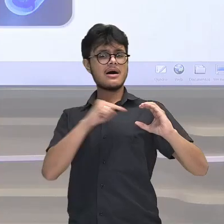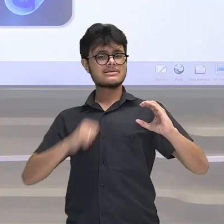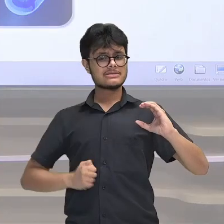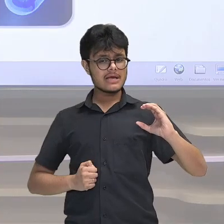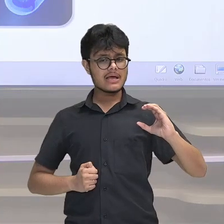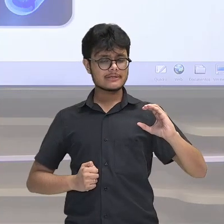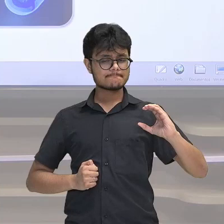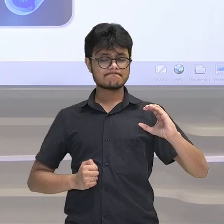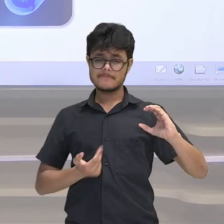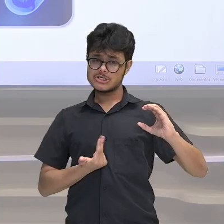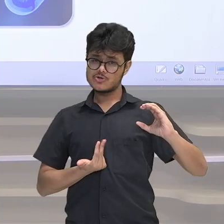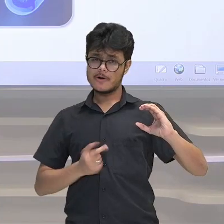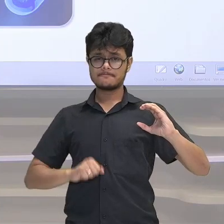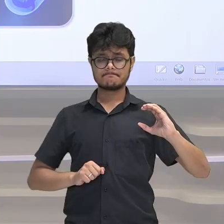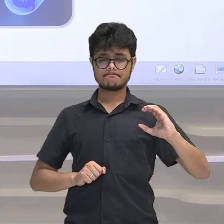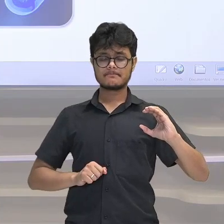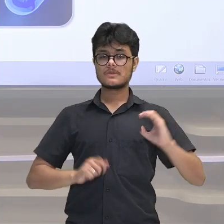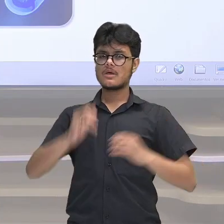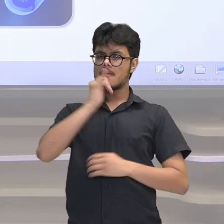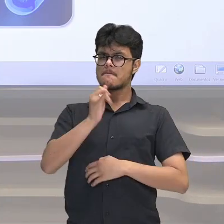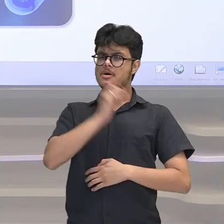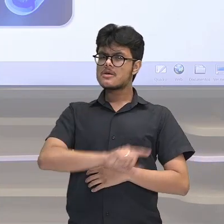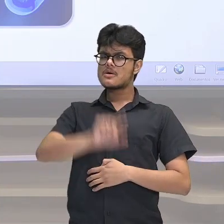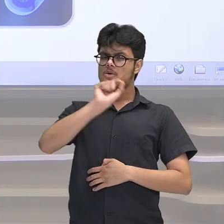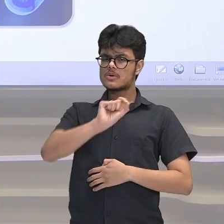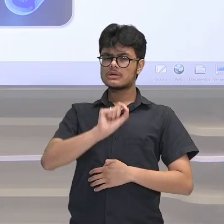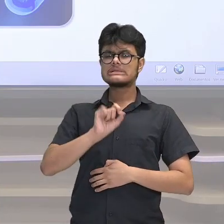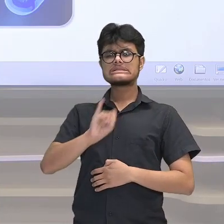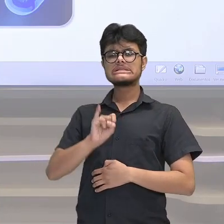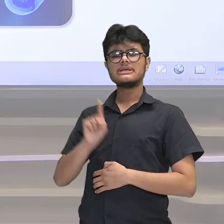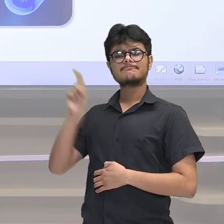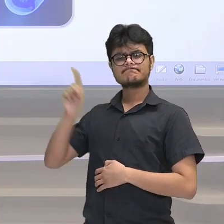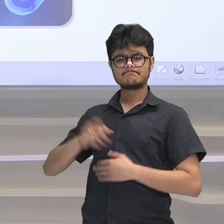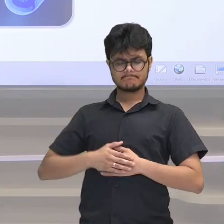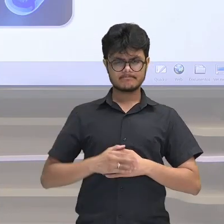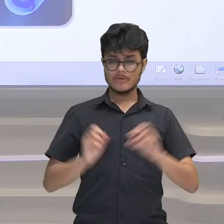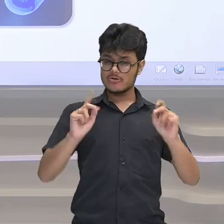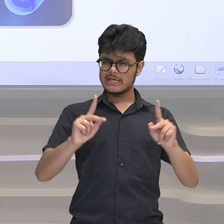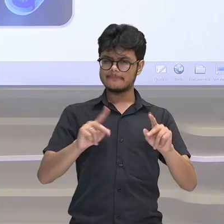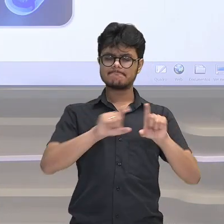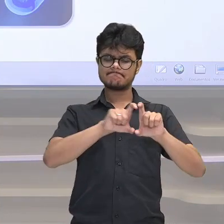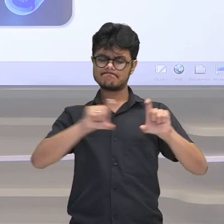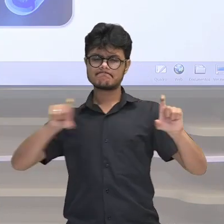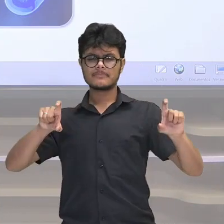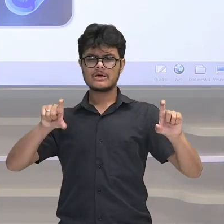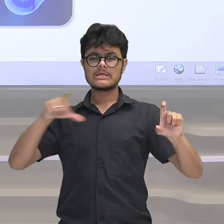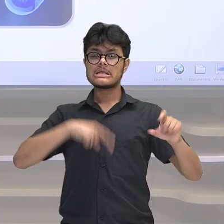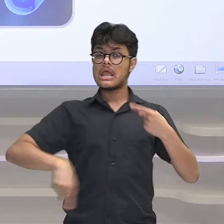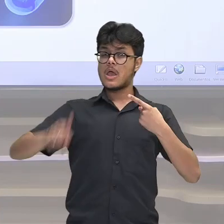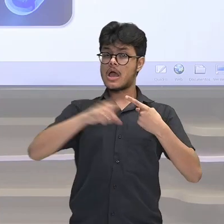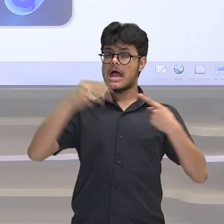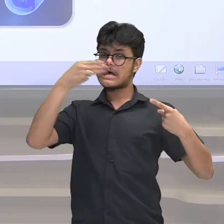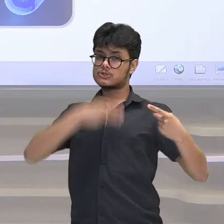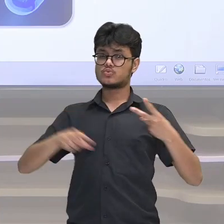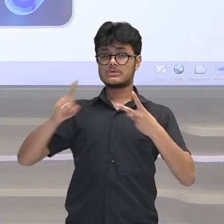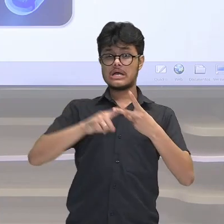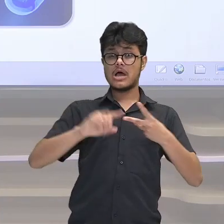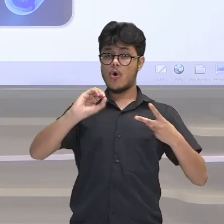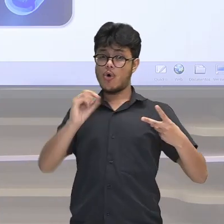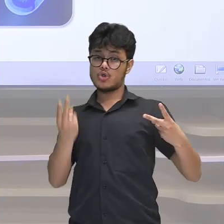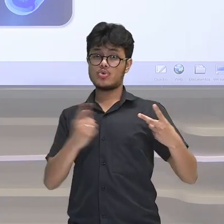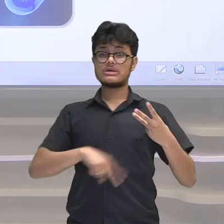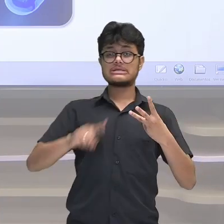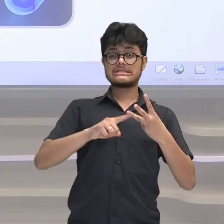nossas mitocôndrias. Porque vocês podem observar, aqui na nossa equação, a gente utiliza a glicose e gás carbônico,